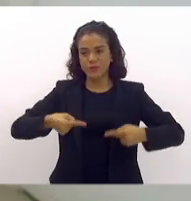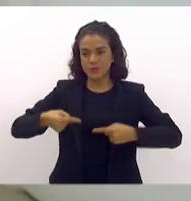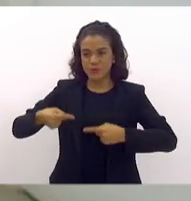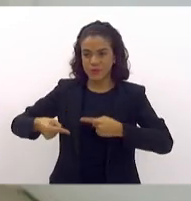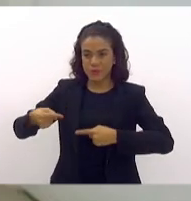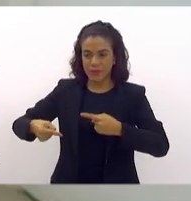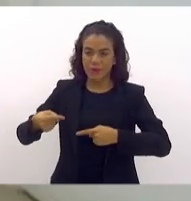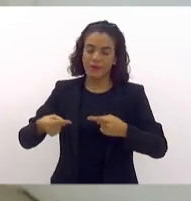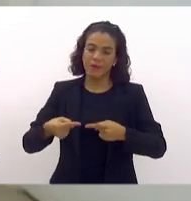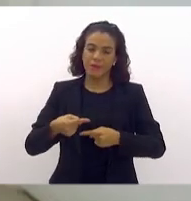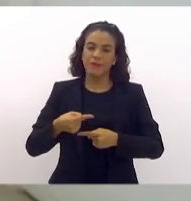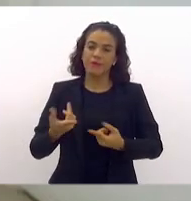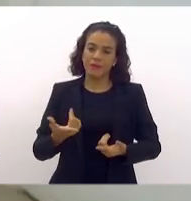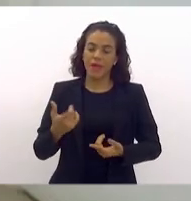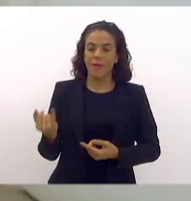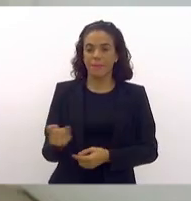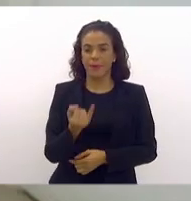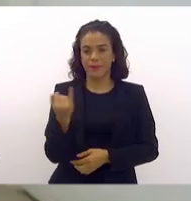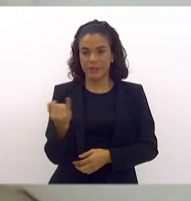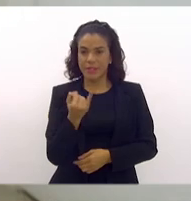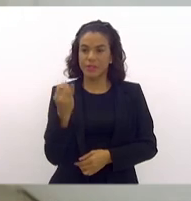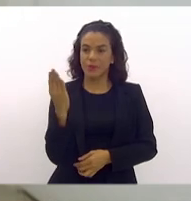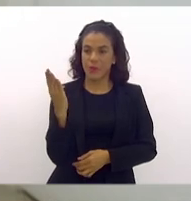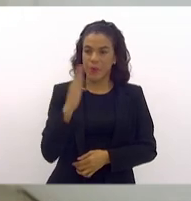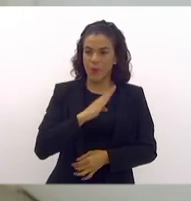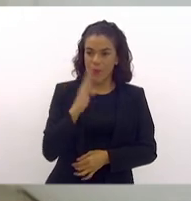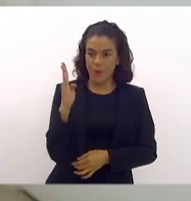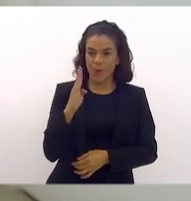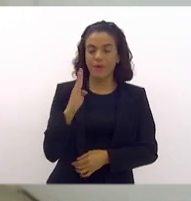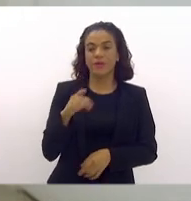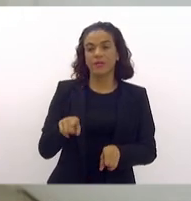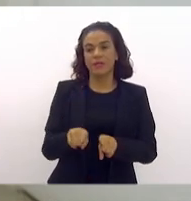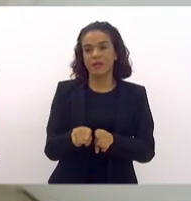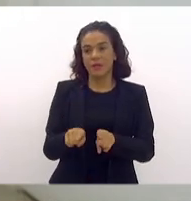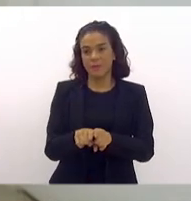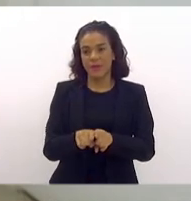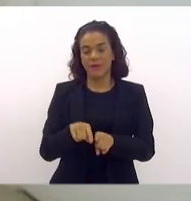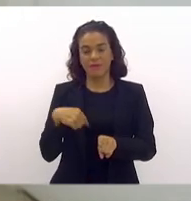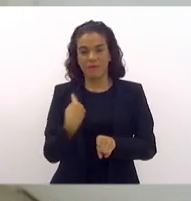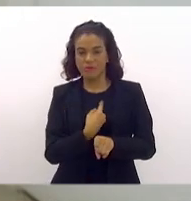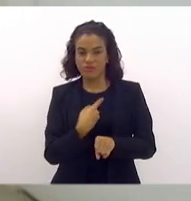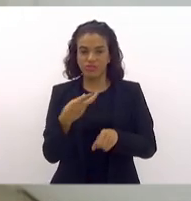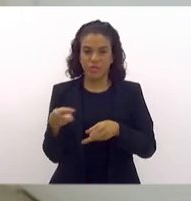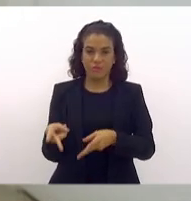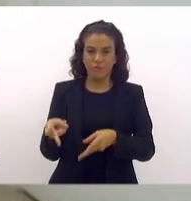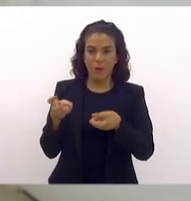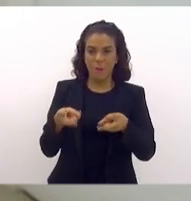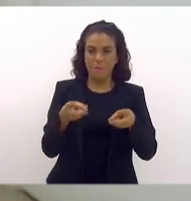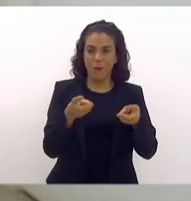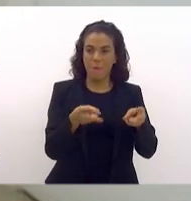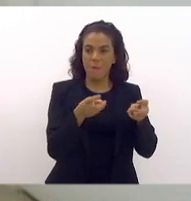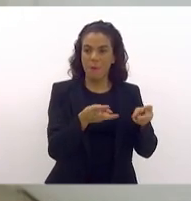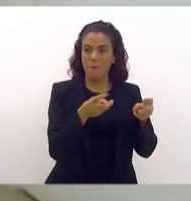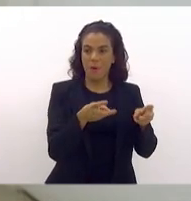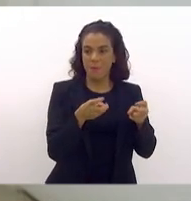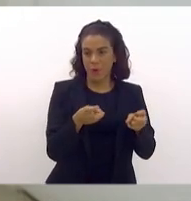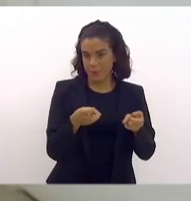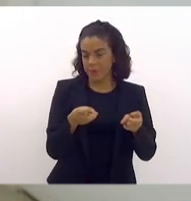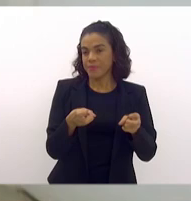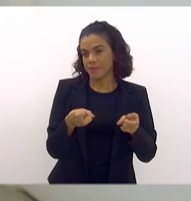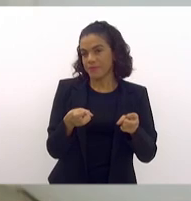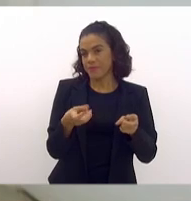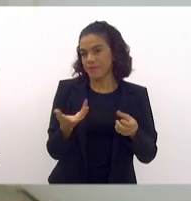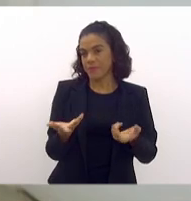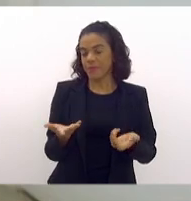cada vez mais relevante, urgente, e a gente tem visto alguns desdobramentos, né,